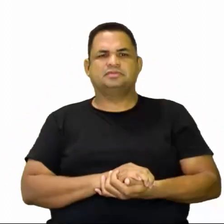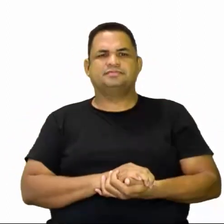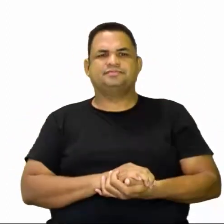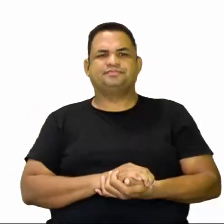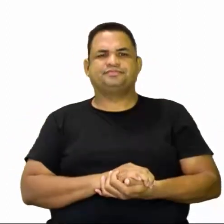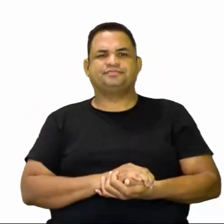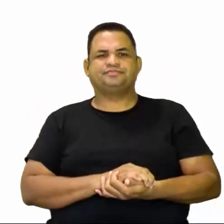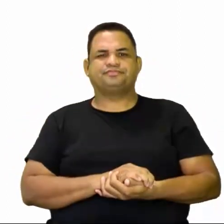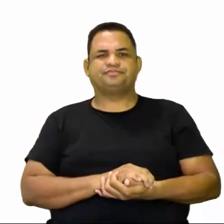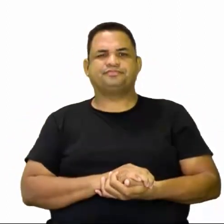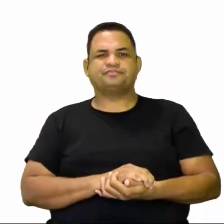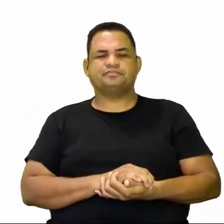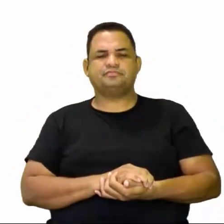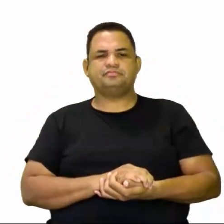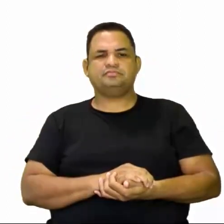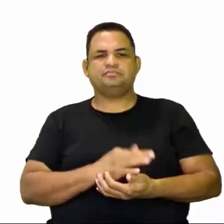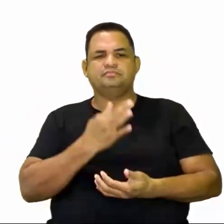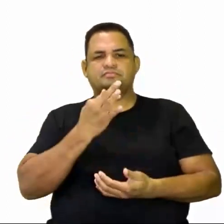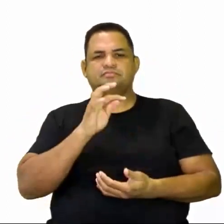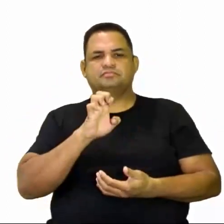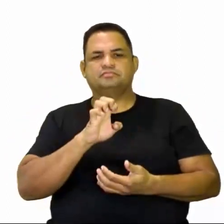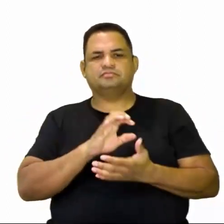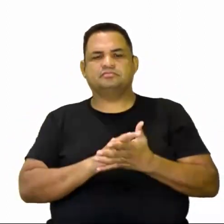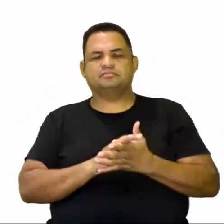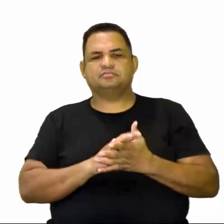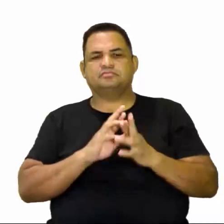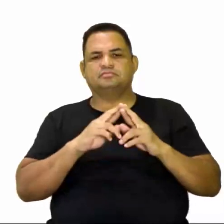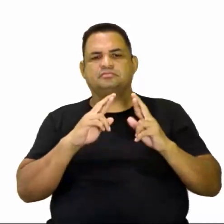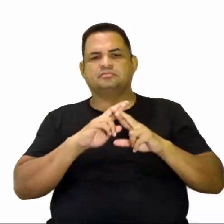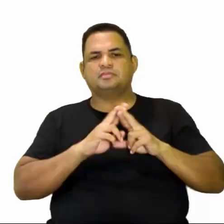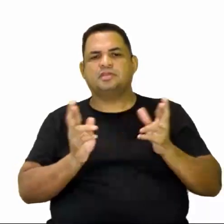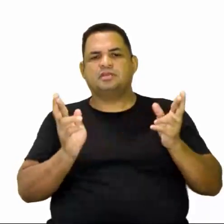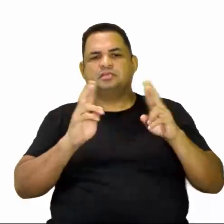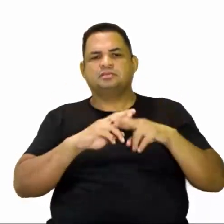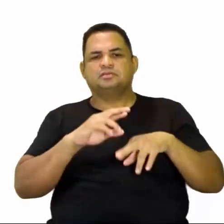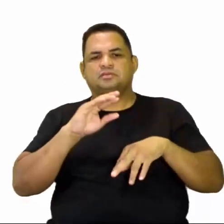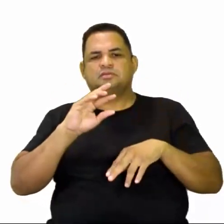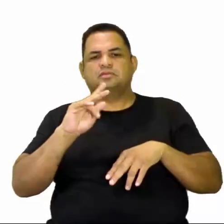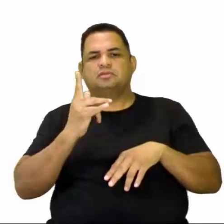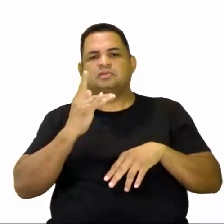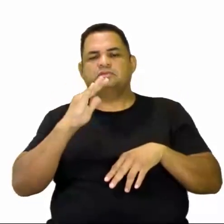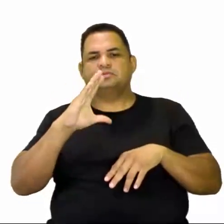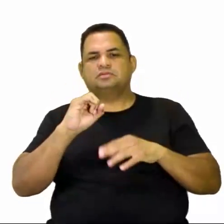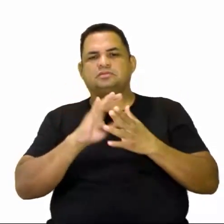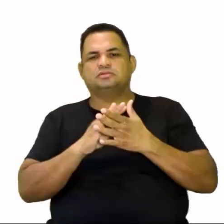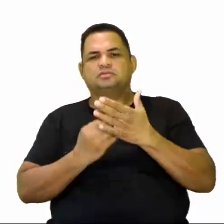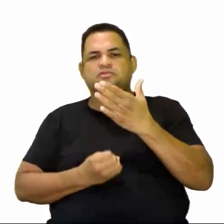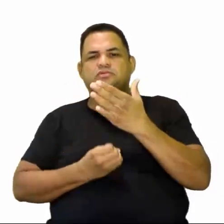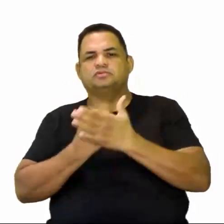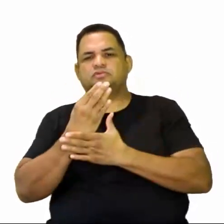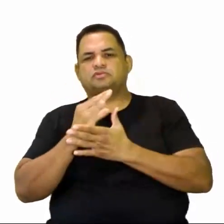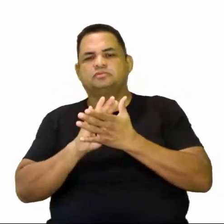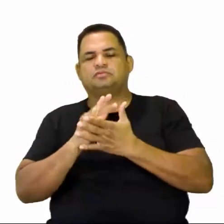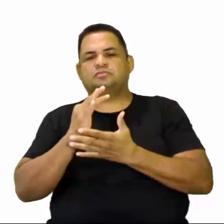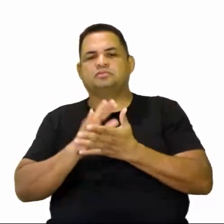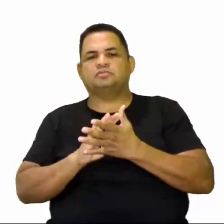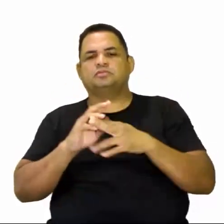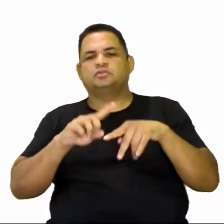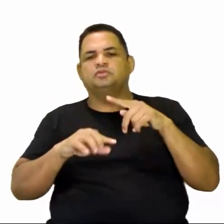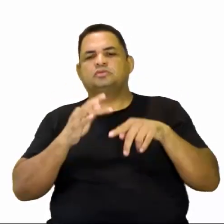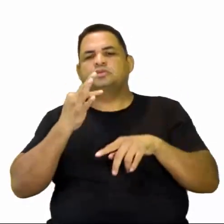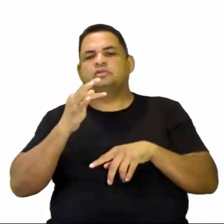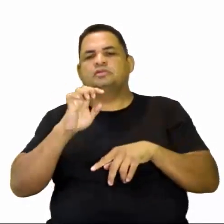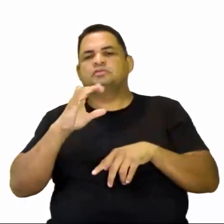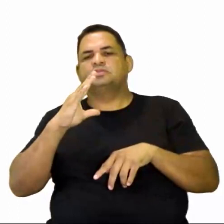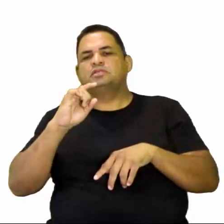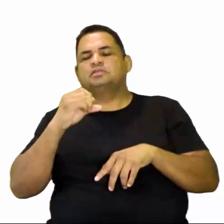aí? O ferro reagiu com HCl, formou o produto FeSL3